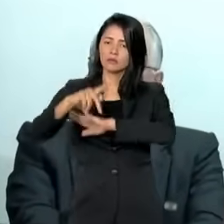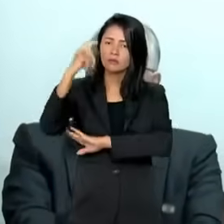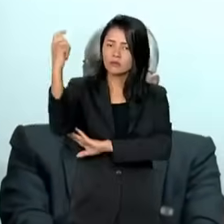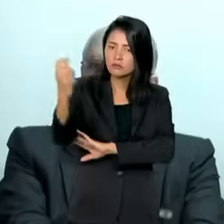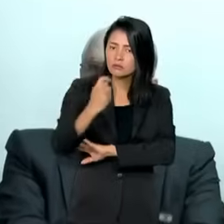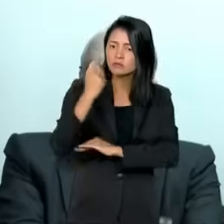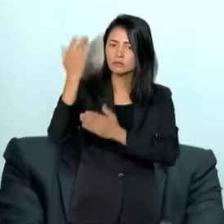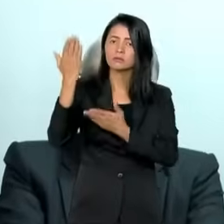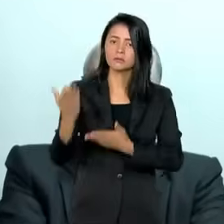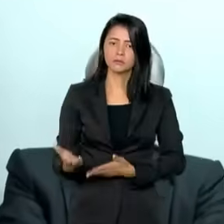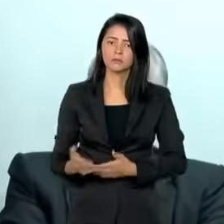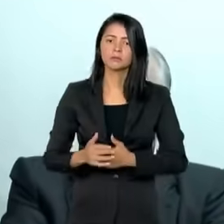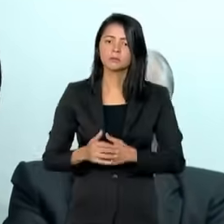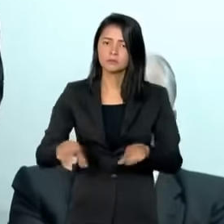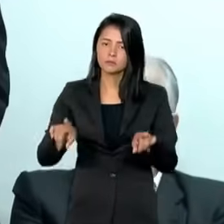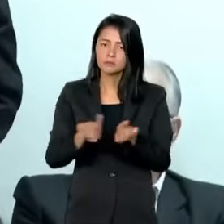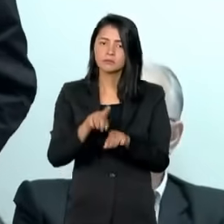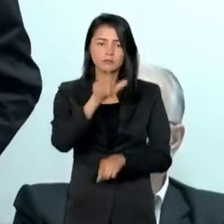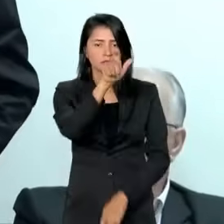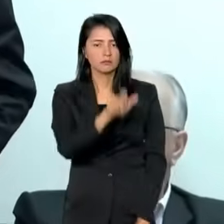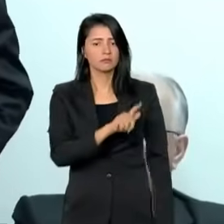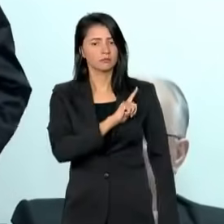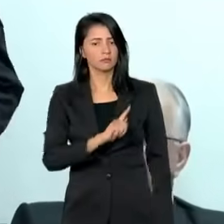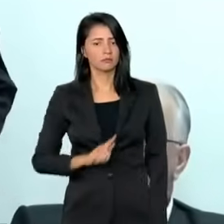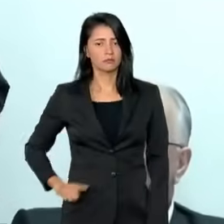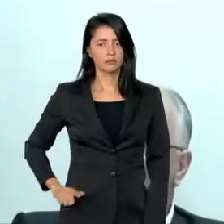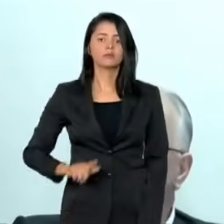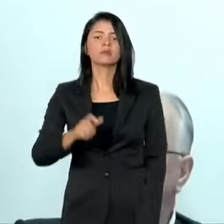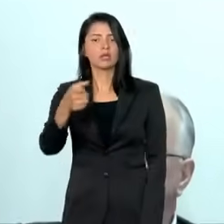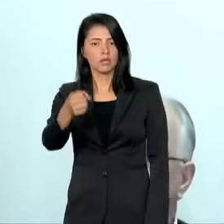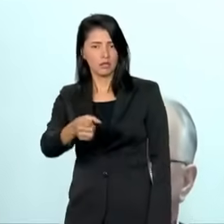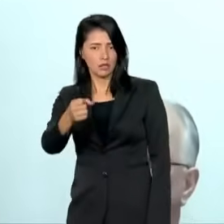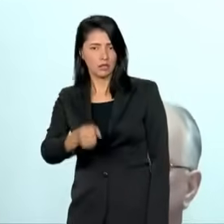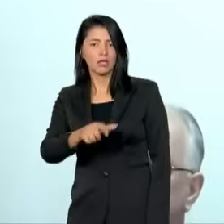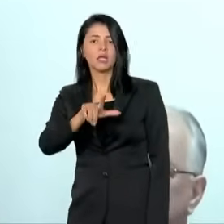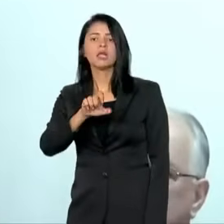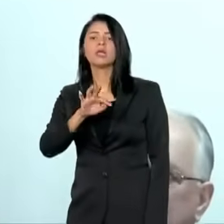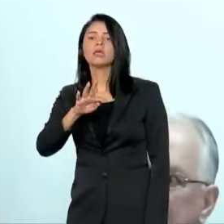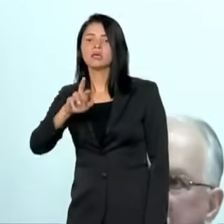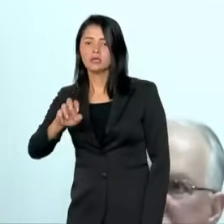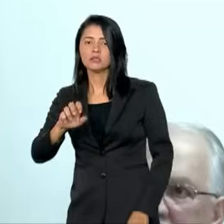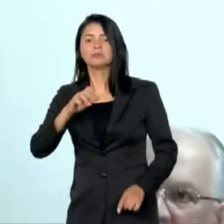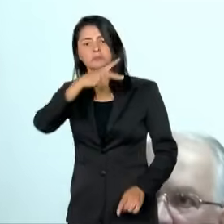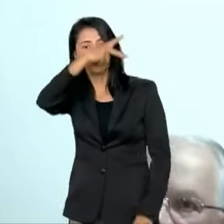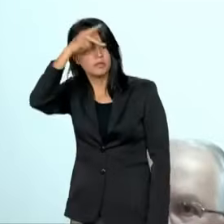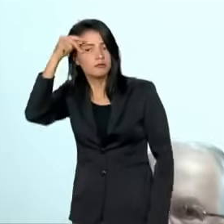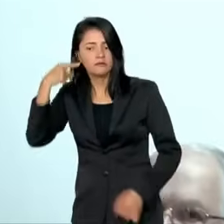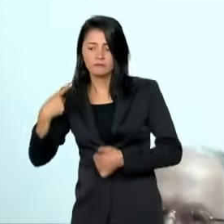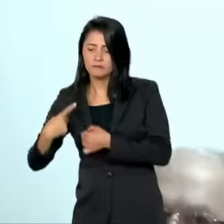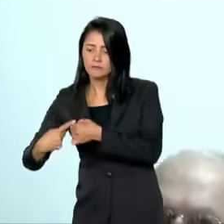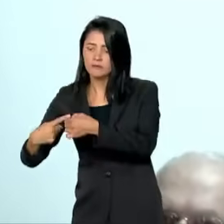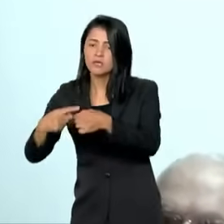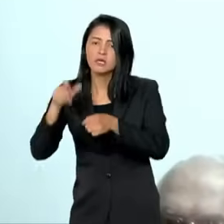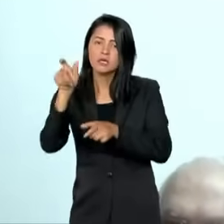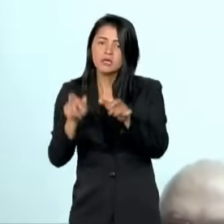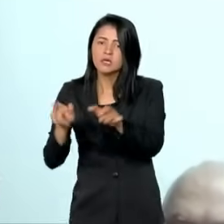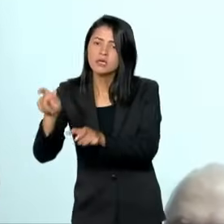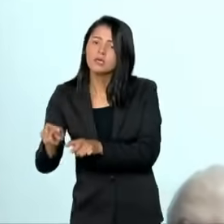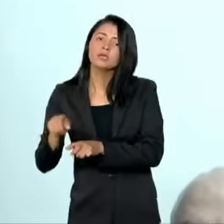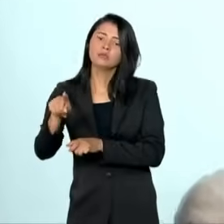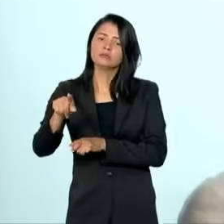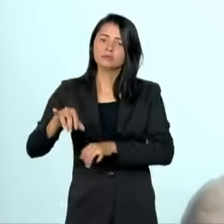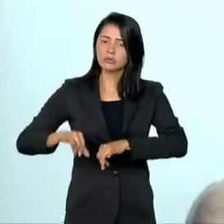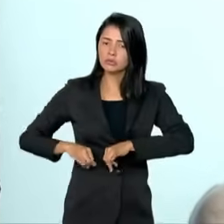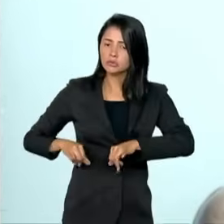Sul, ao governador Eduardo Leite, a todos os prefeitos e municípios assolados por essa tragédia,